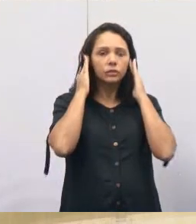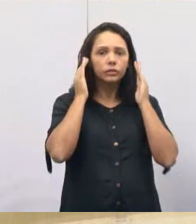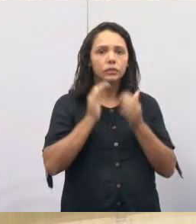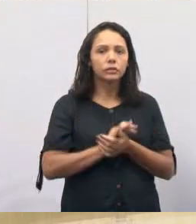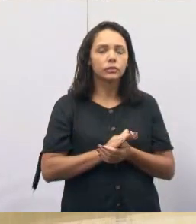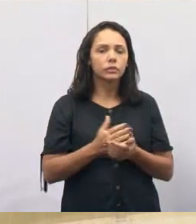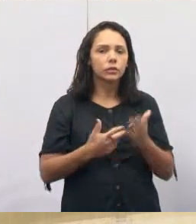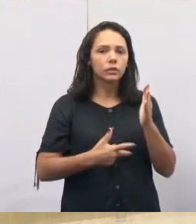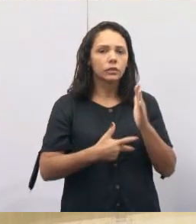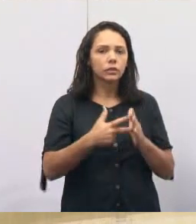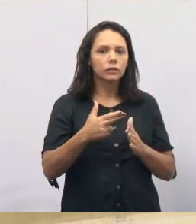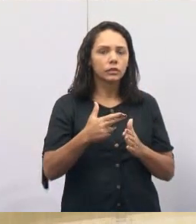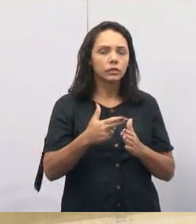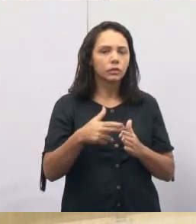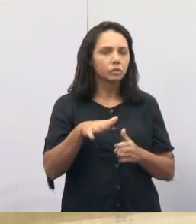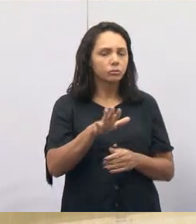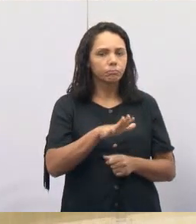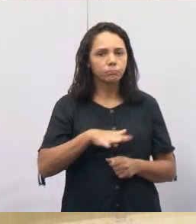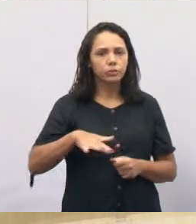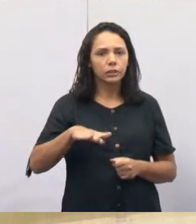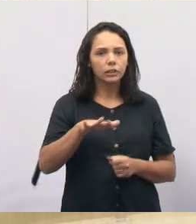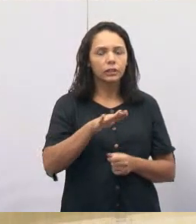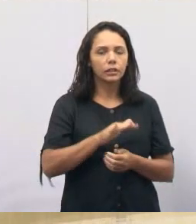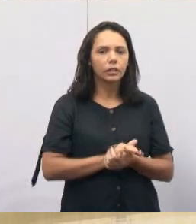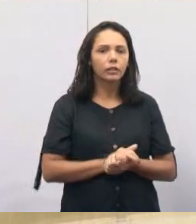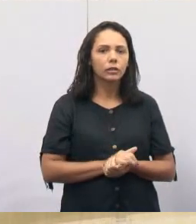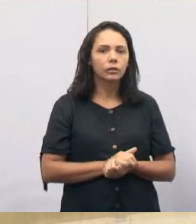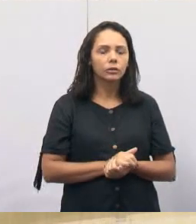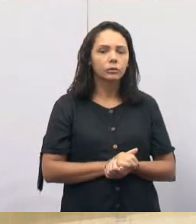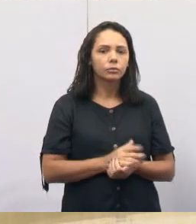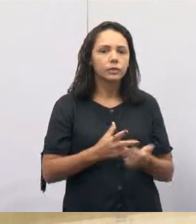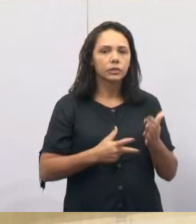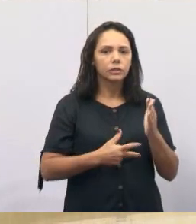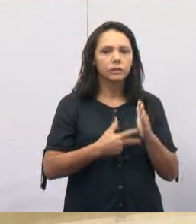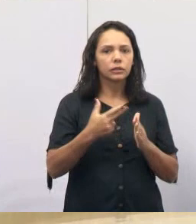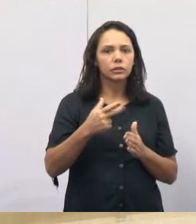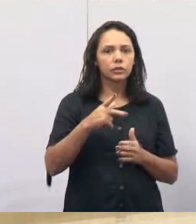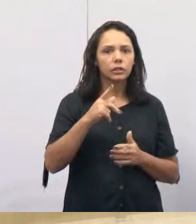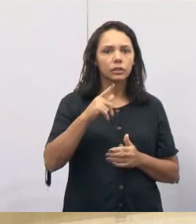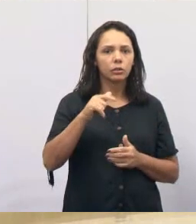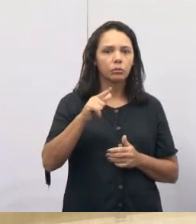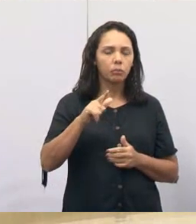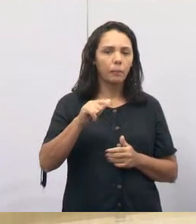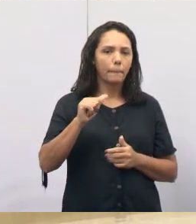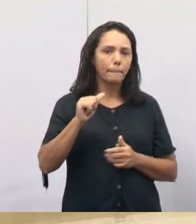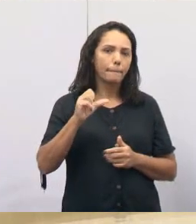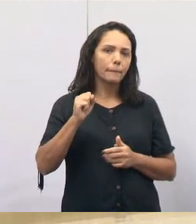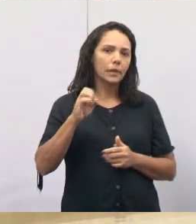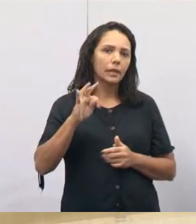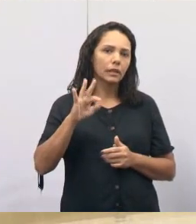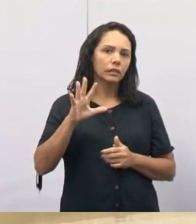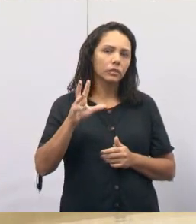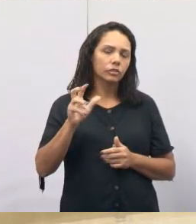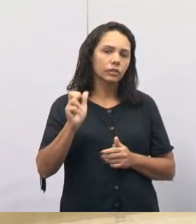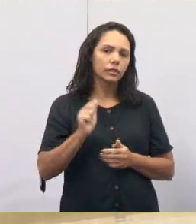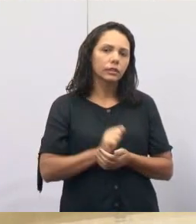cirurgia plástica, pequeno procedimentos, cirurgia plástica reparadora, cirurgia vascular arterial,